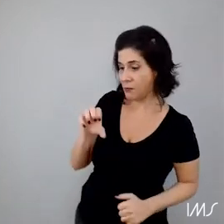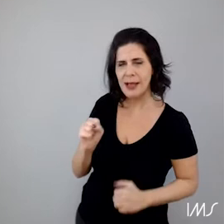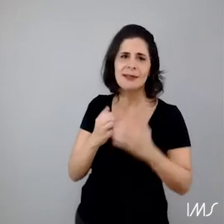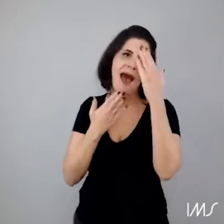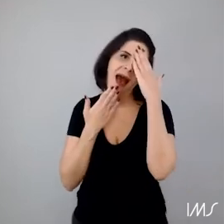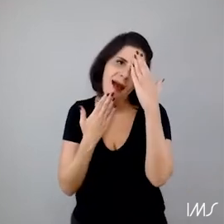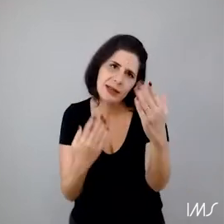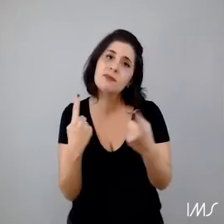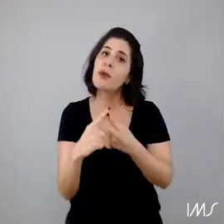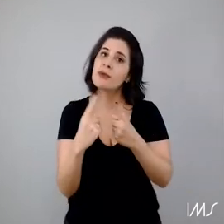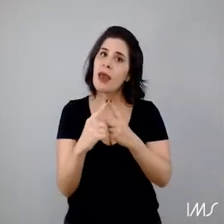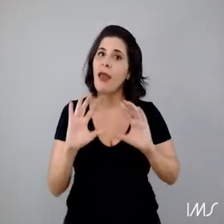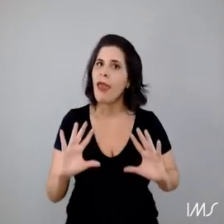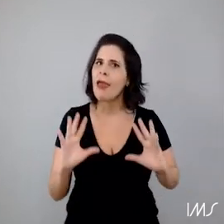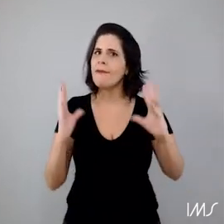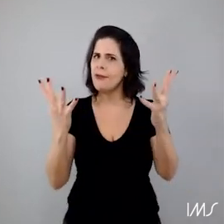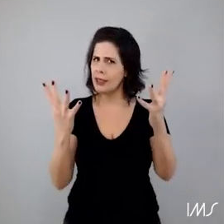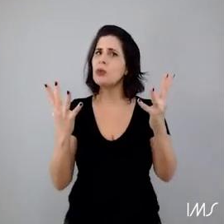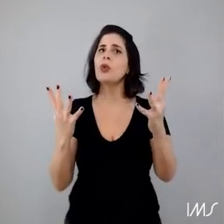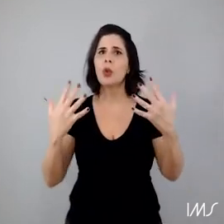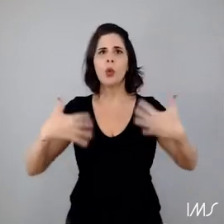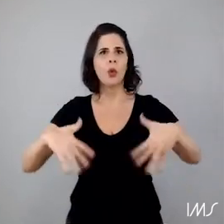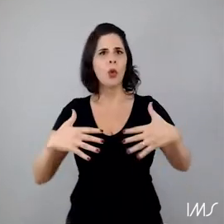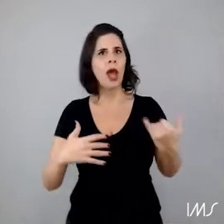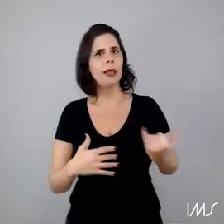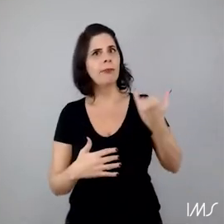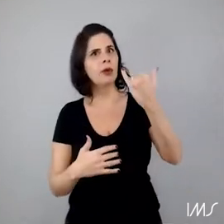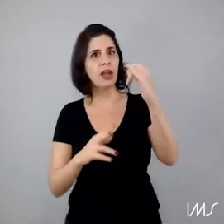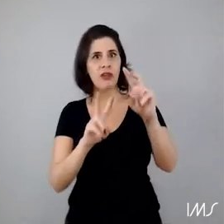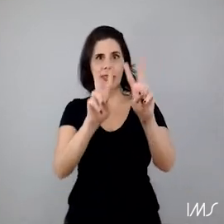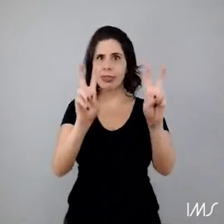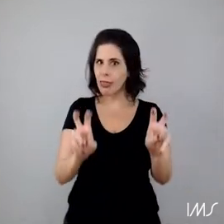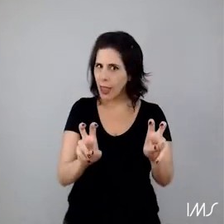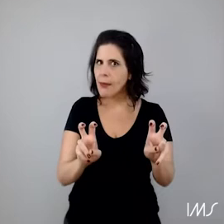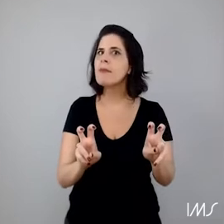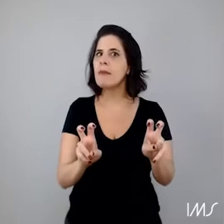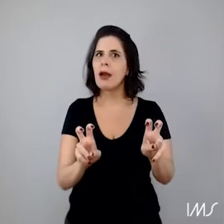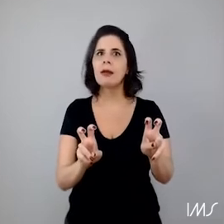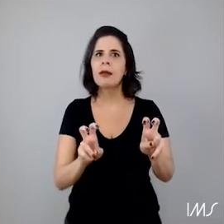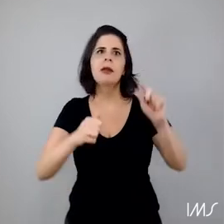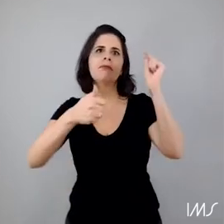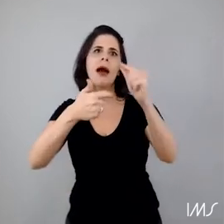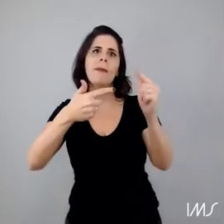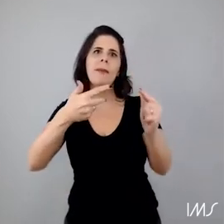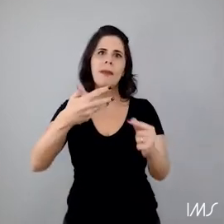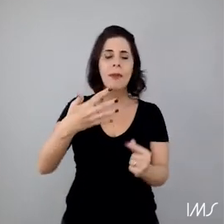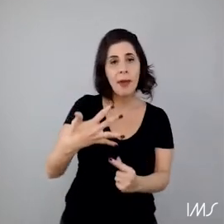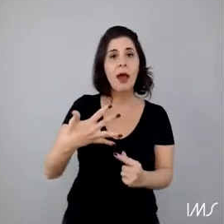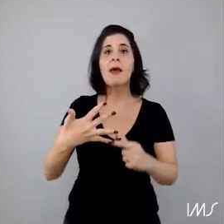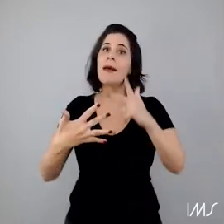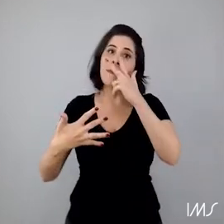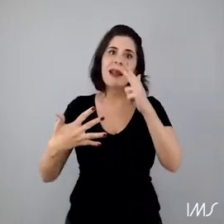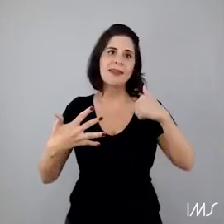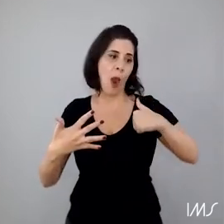Moreira Salles por dedicar um evento desse porte, né, aos temas, em parte, levantados por